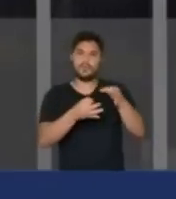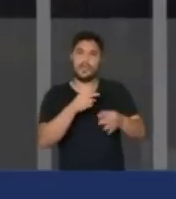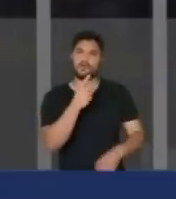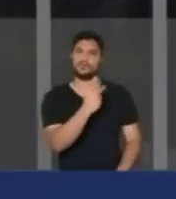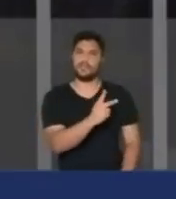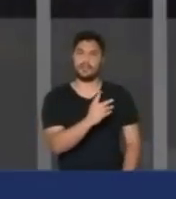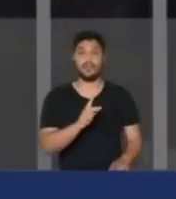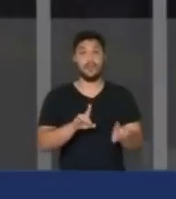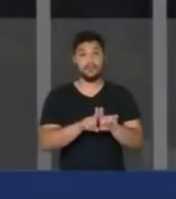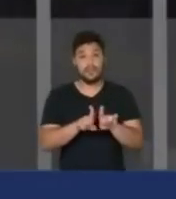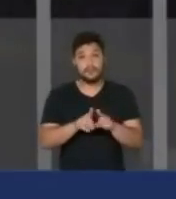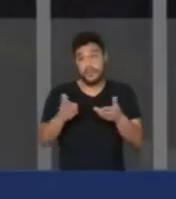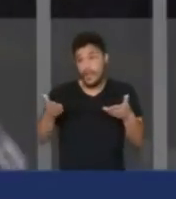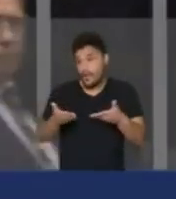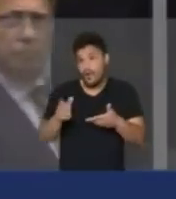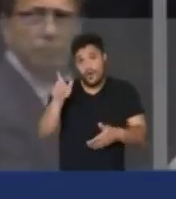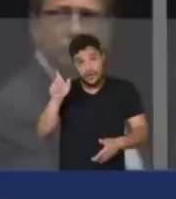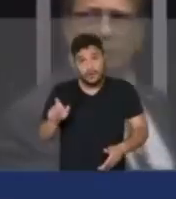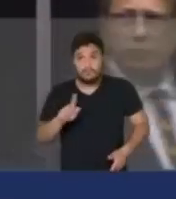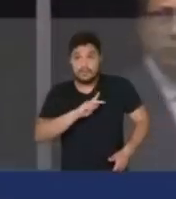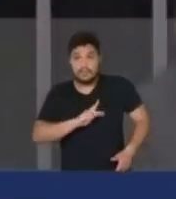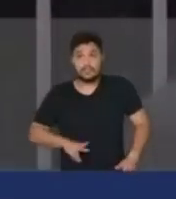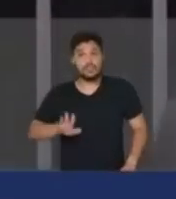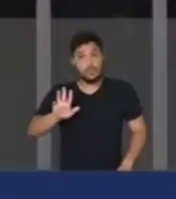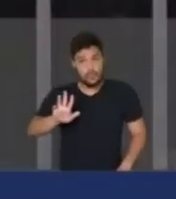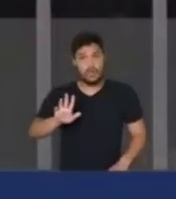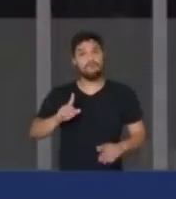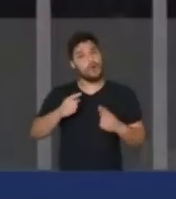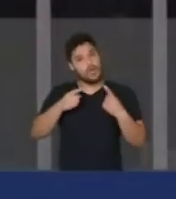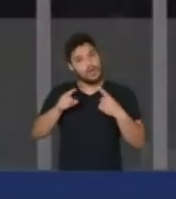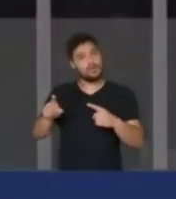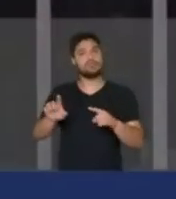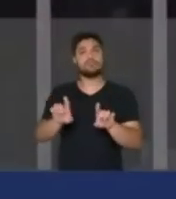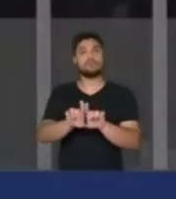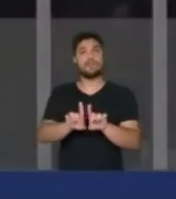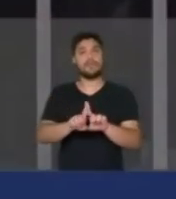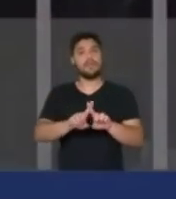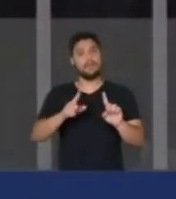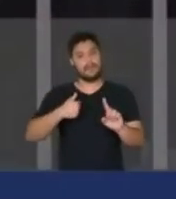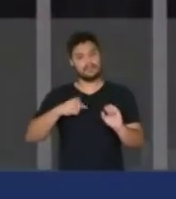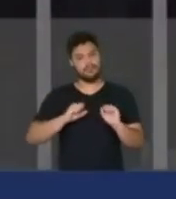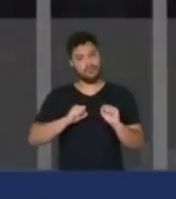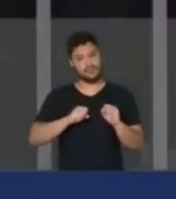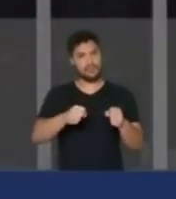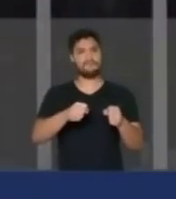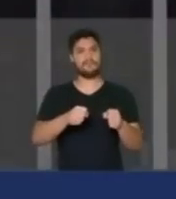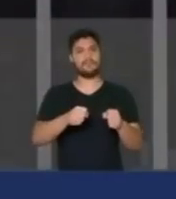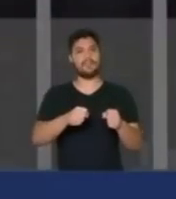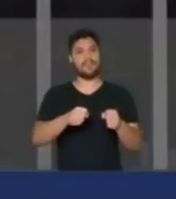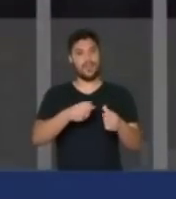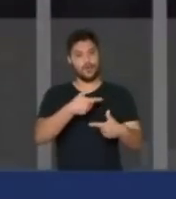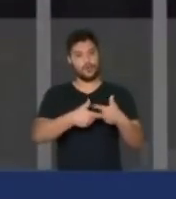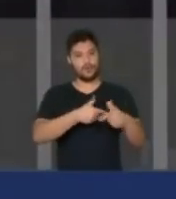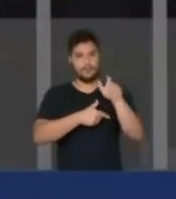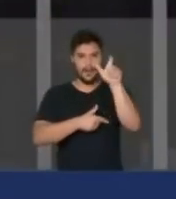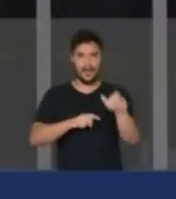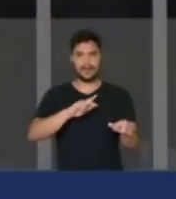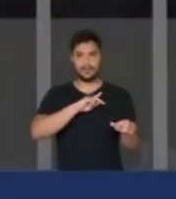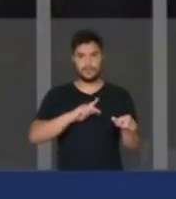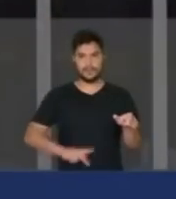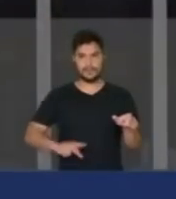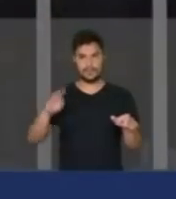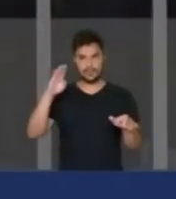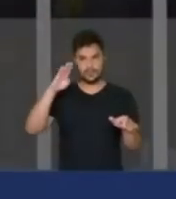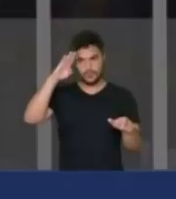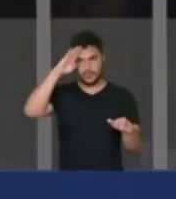ao governo atual defenderei com muita honra o legado do presidente bolsonaro que mesmo que